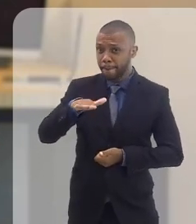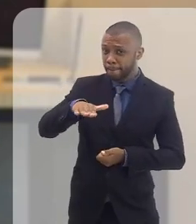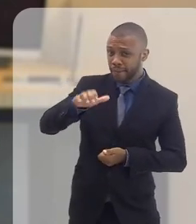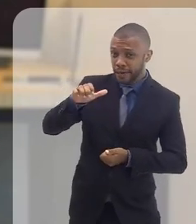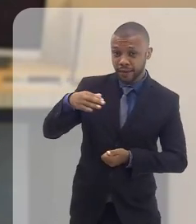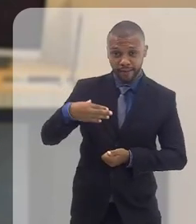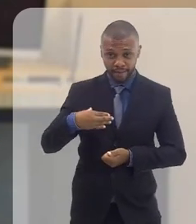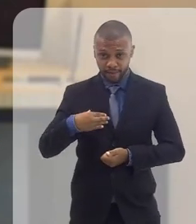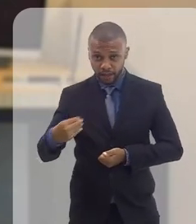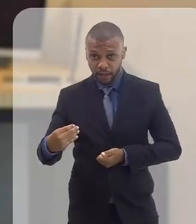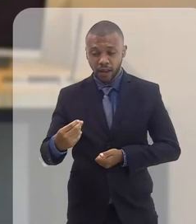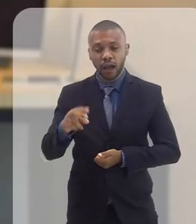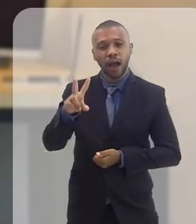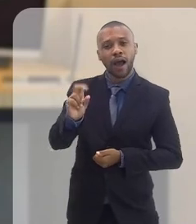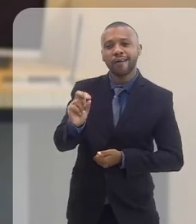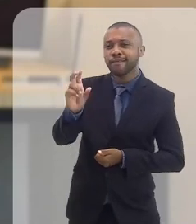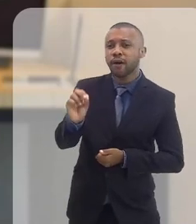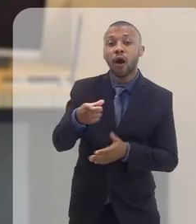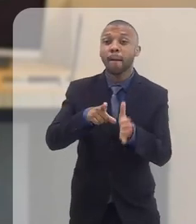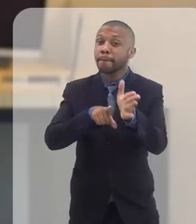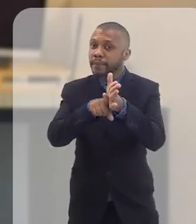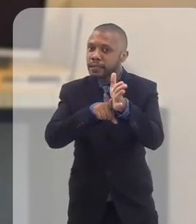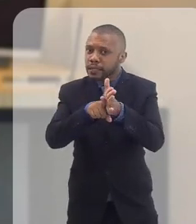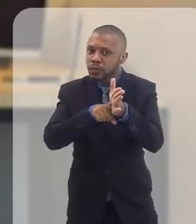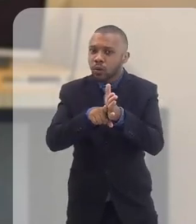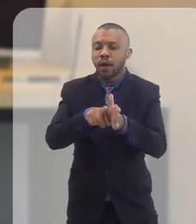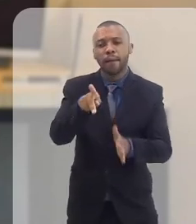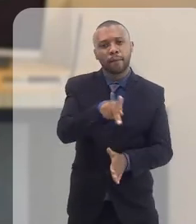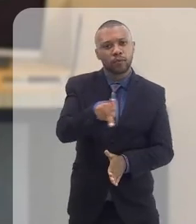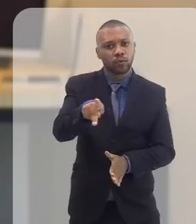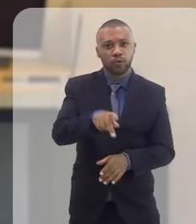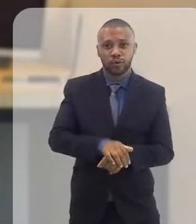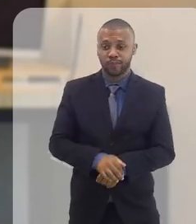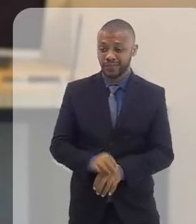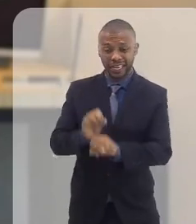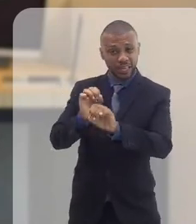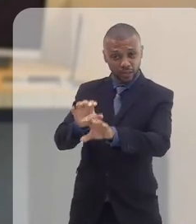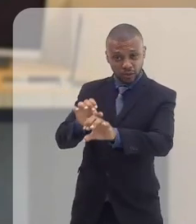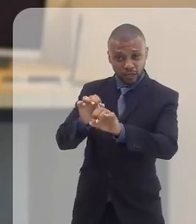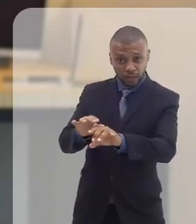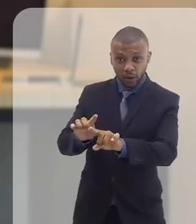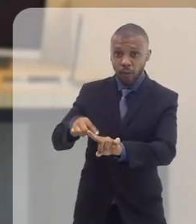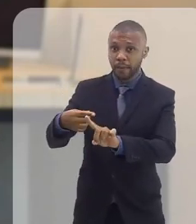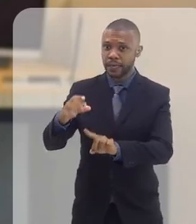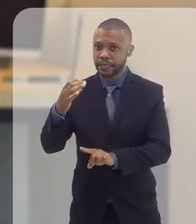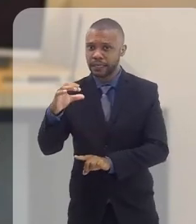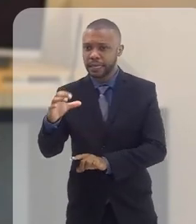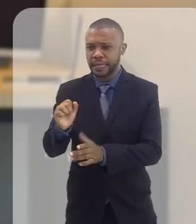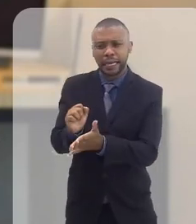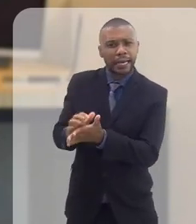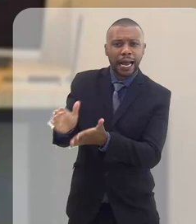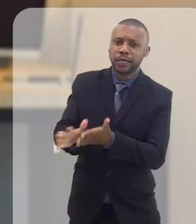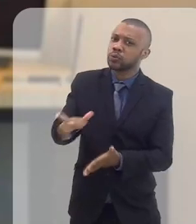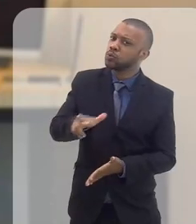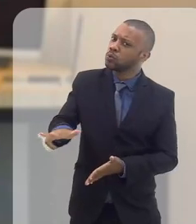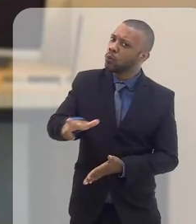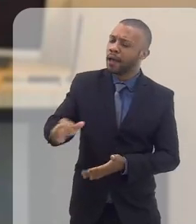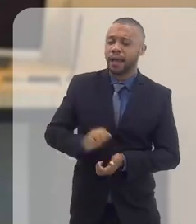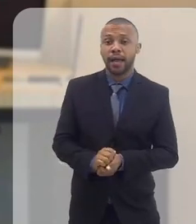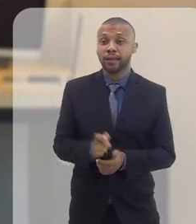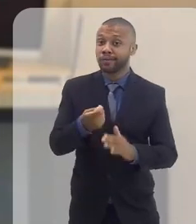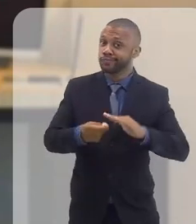mãe, avó, pesquisadora e professora. Educação e ciência não são gastos, são